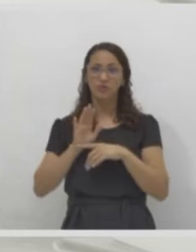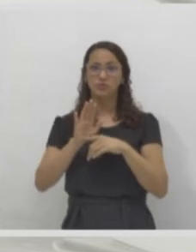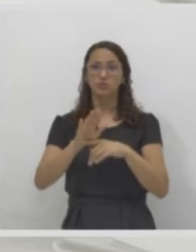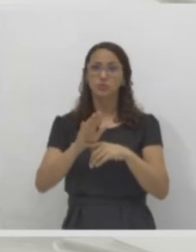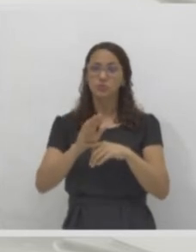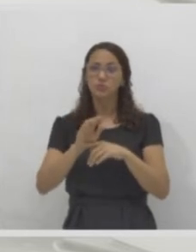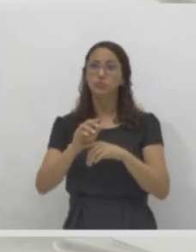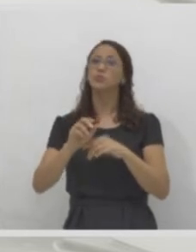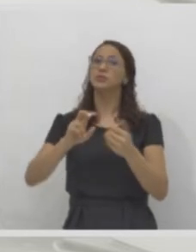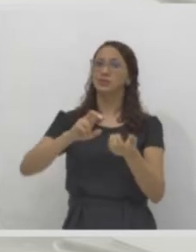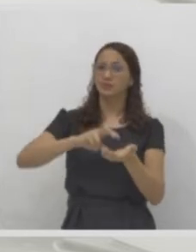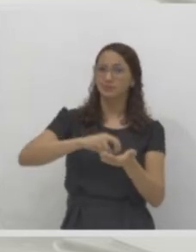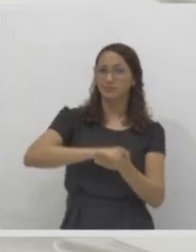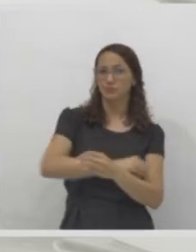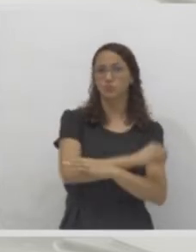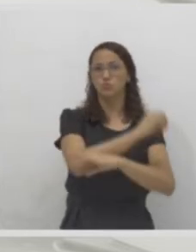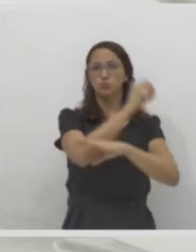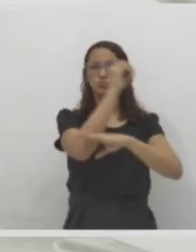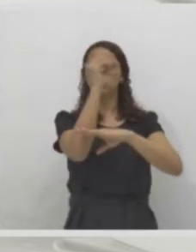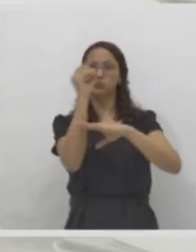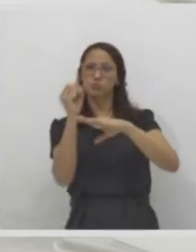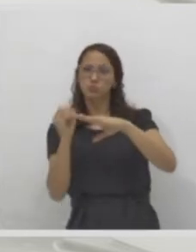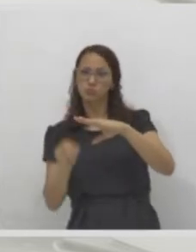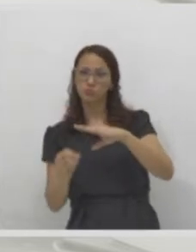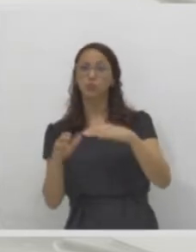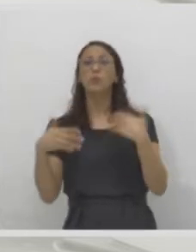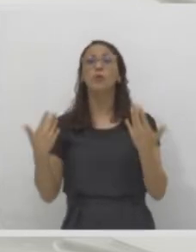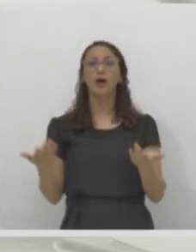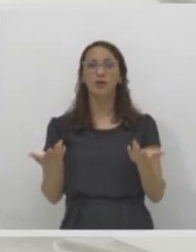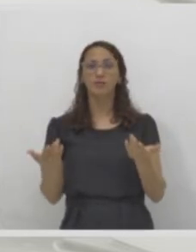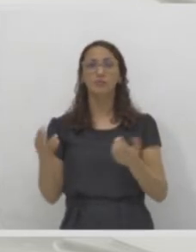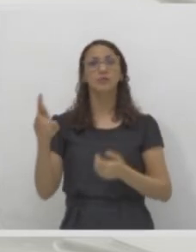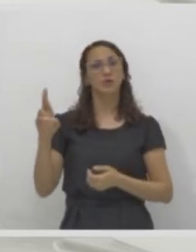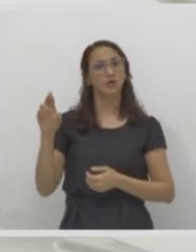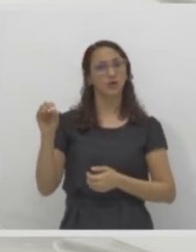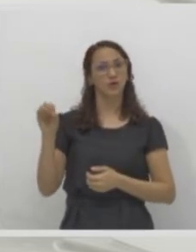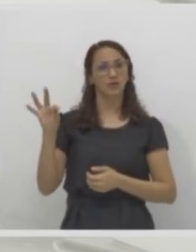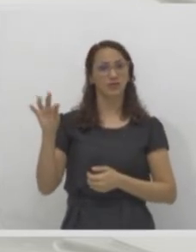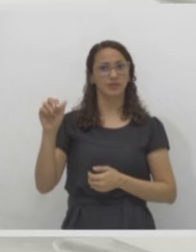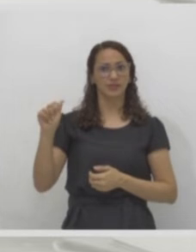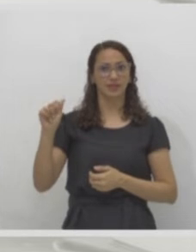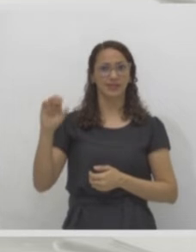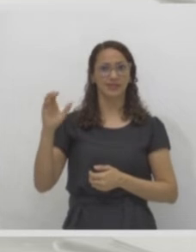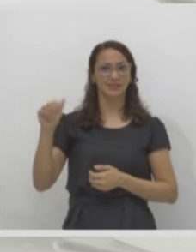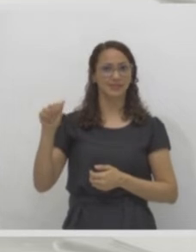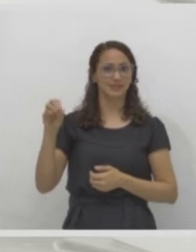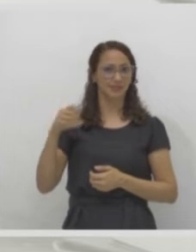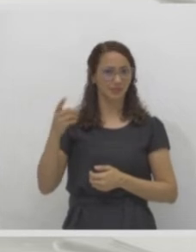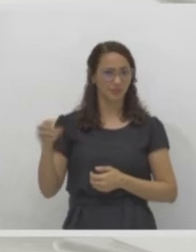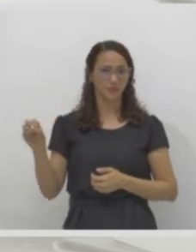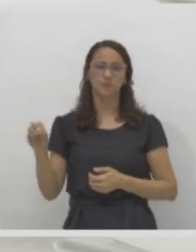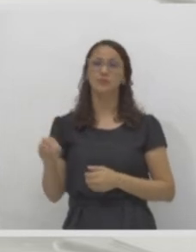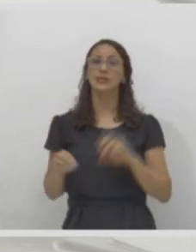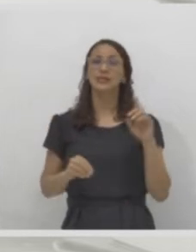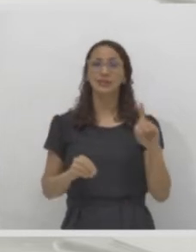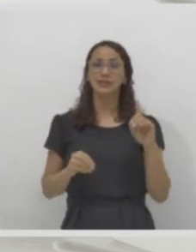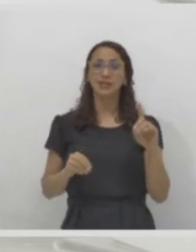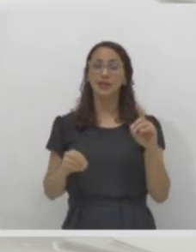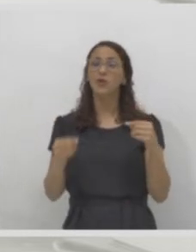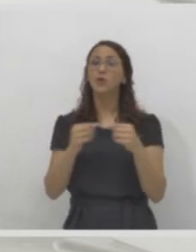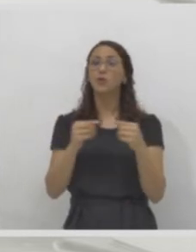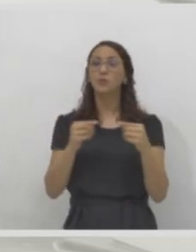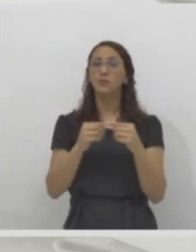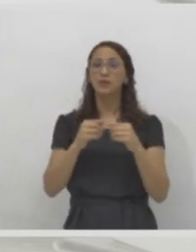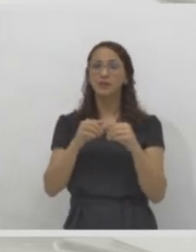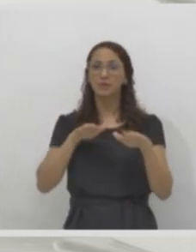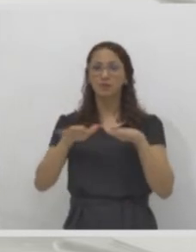Muito bem, o movimento de rotação. E a D. Qual movimento origina as estações do ano? Essa é